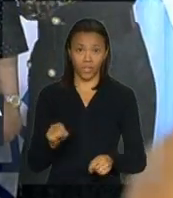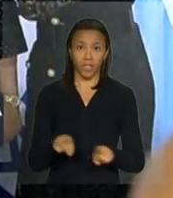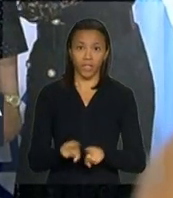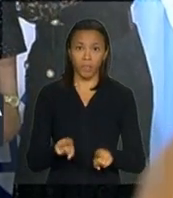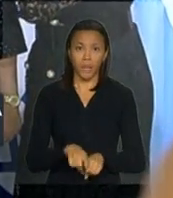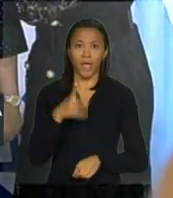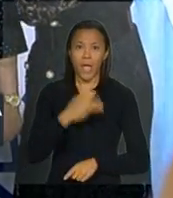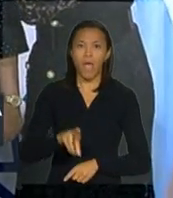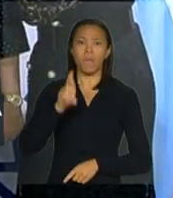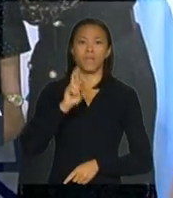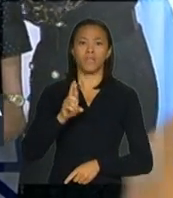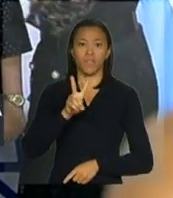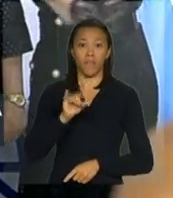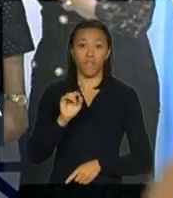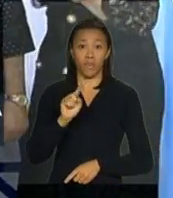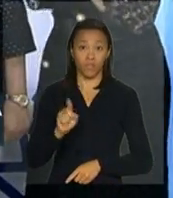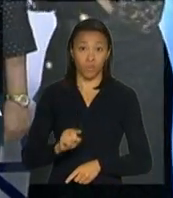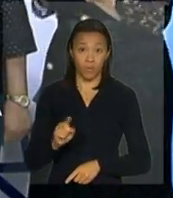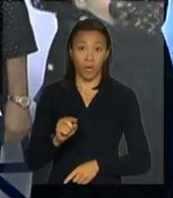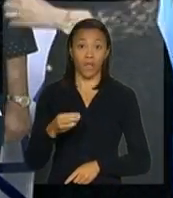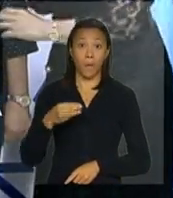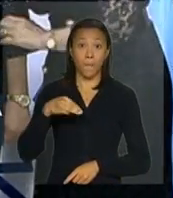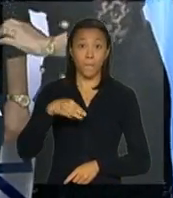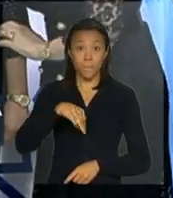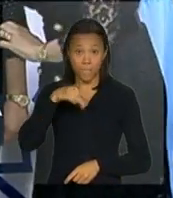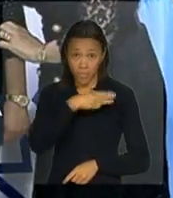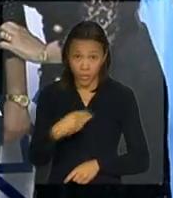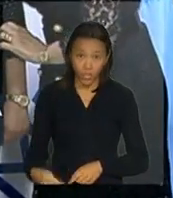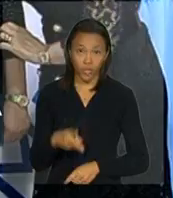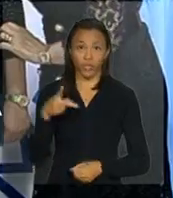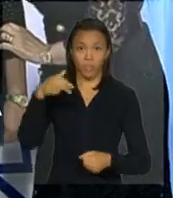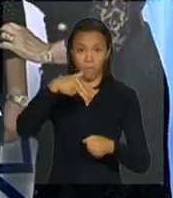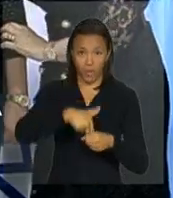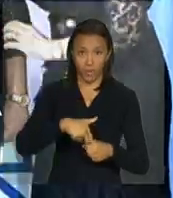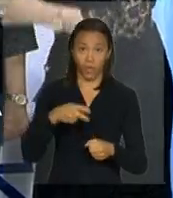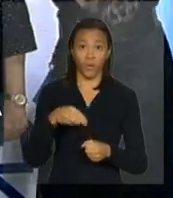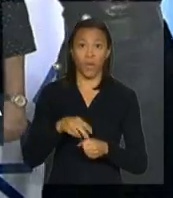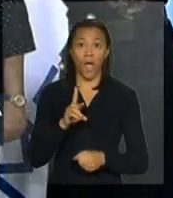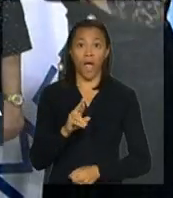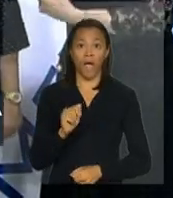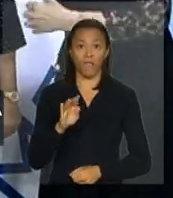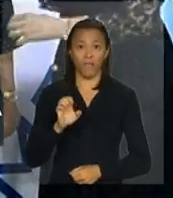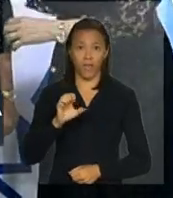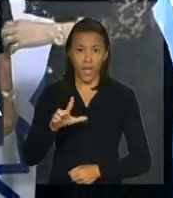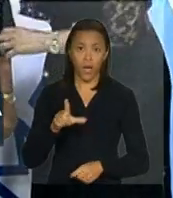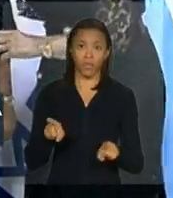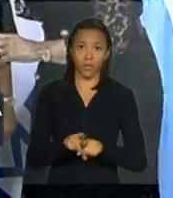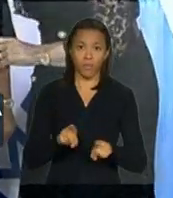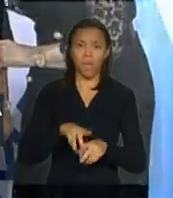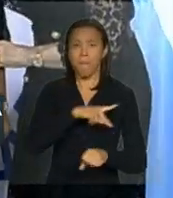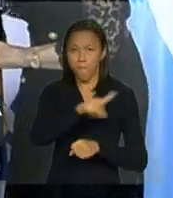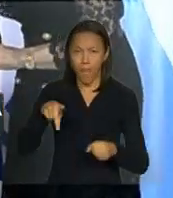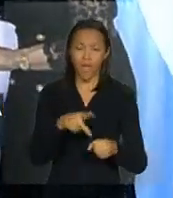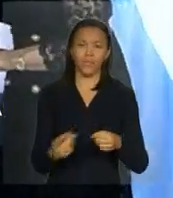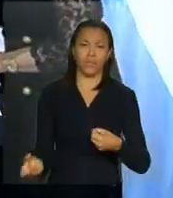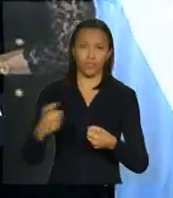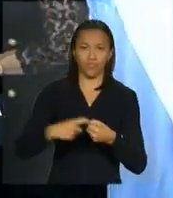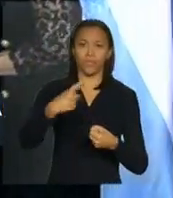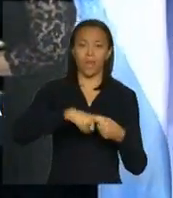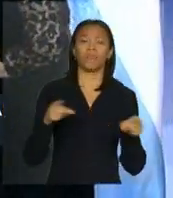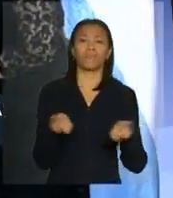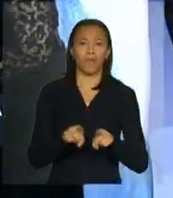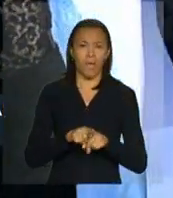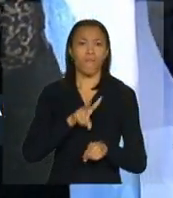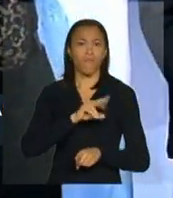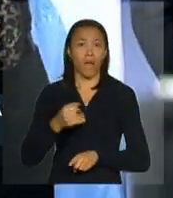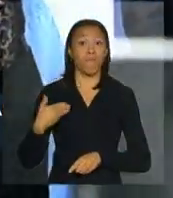representa a Venezuela o ministro de petróleo e Minas Rafael Ramirez países associados ao bloco também vão